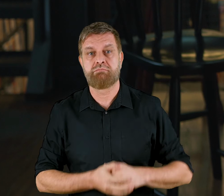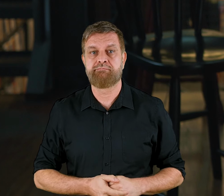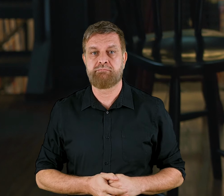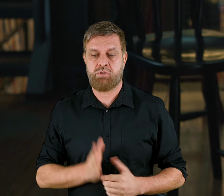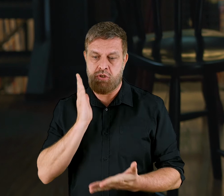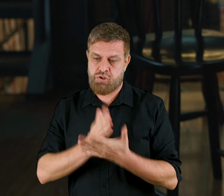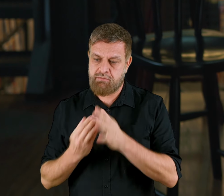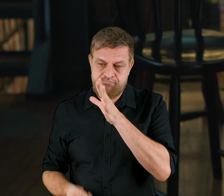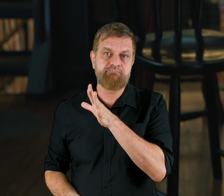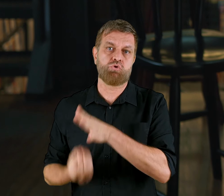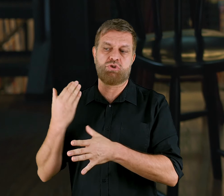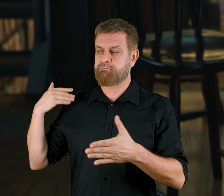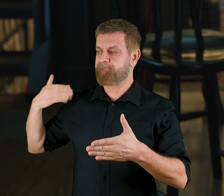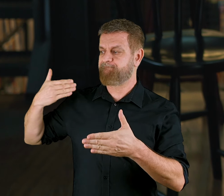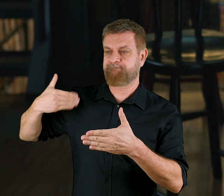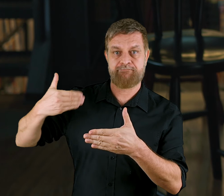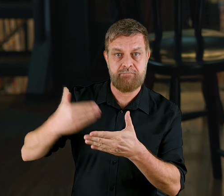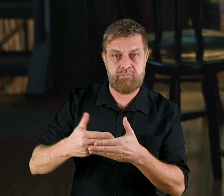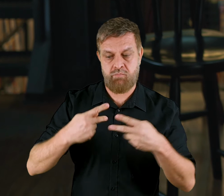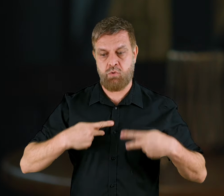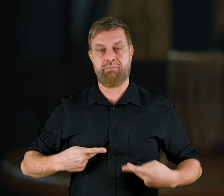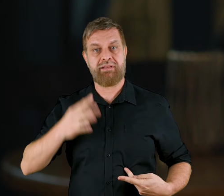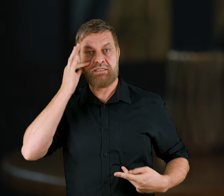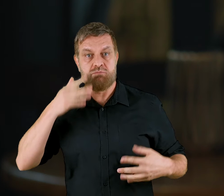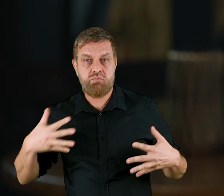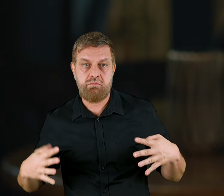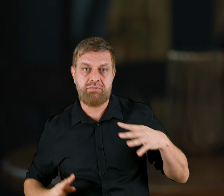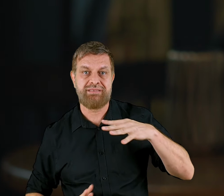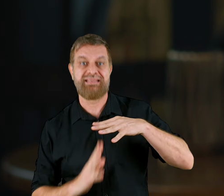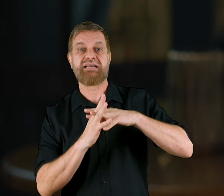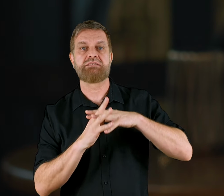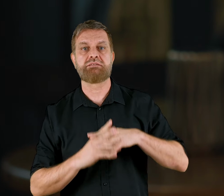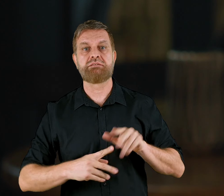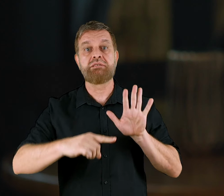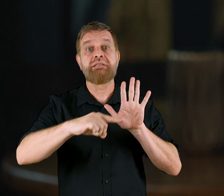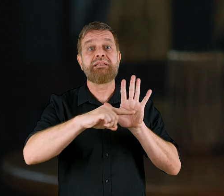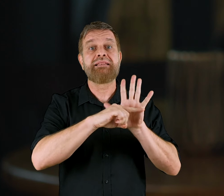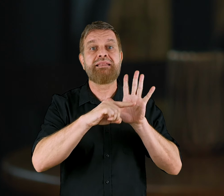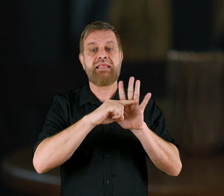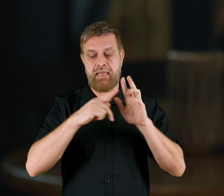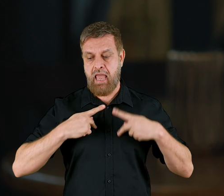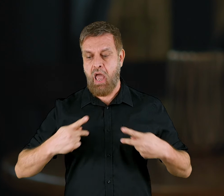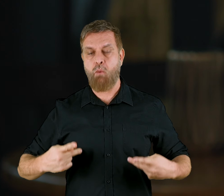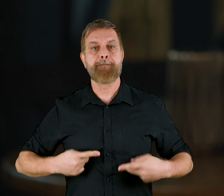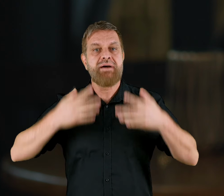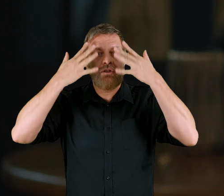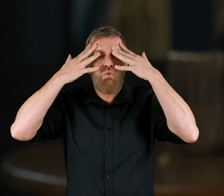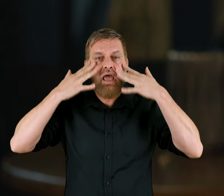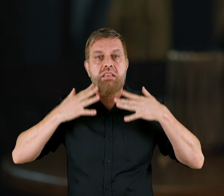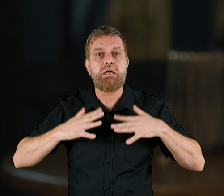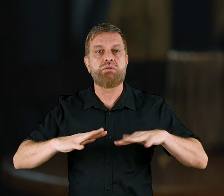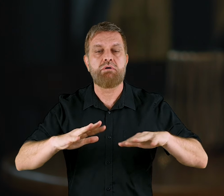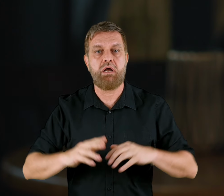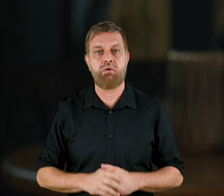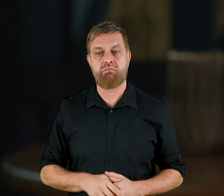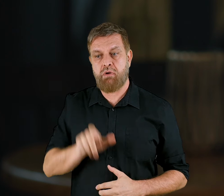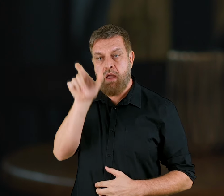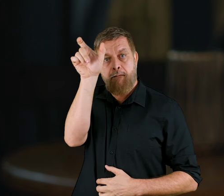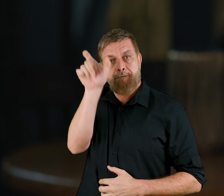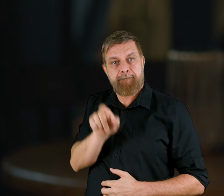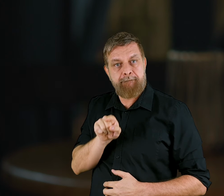foi concebido. Isso é o transhumanismo. E quando eu digo negar a natureza humana, eu estou falando do humano